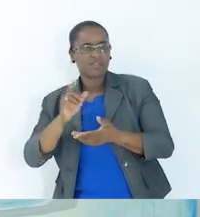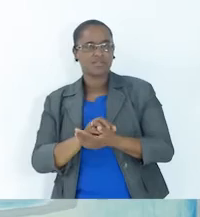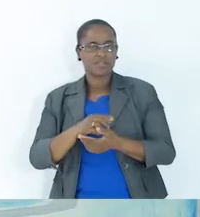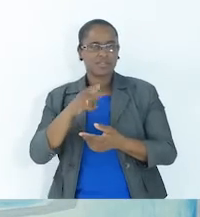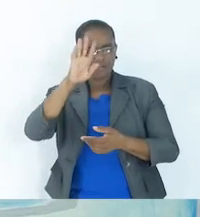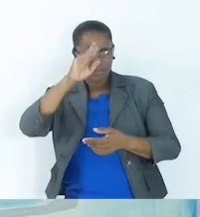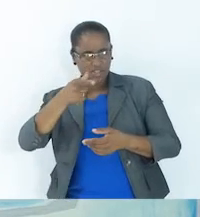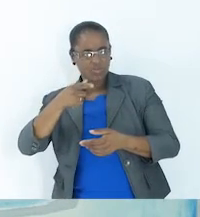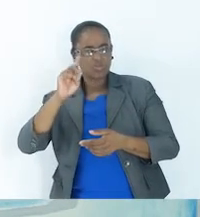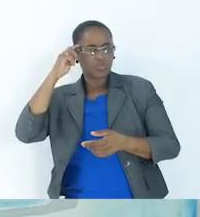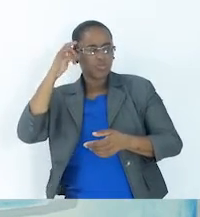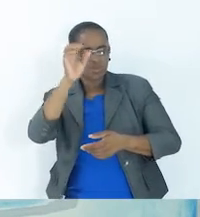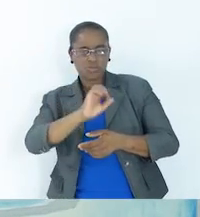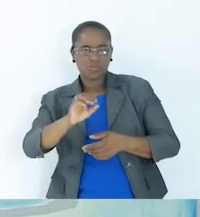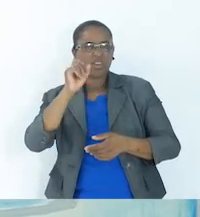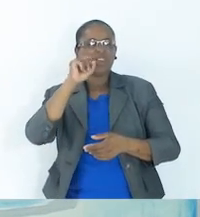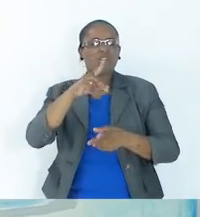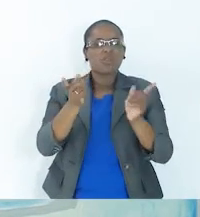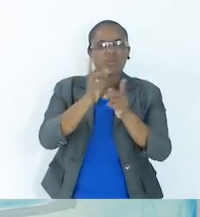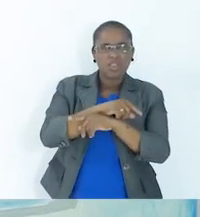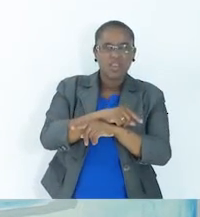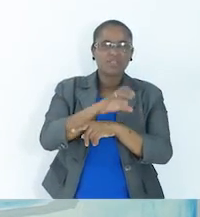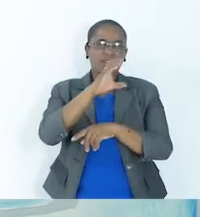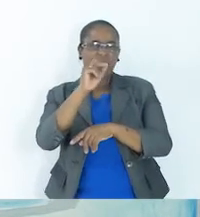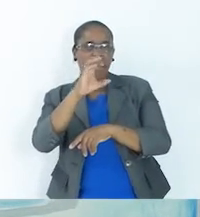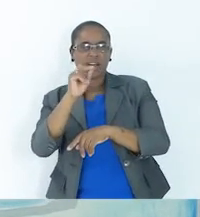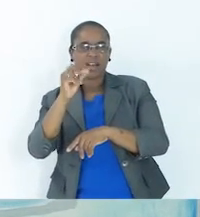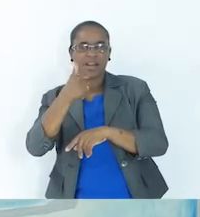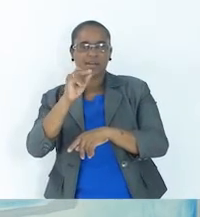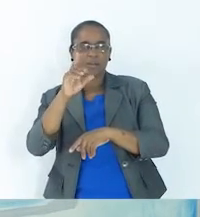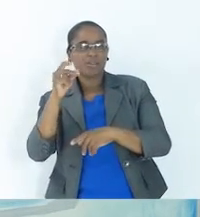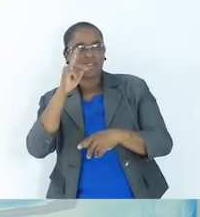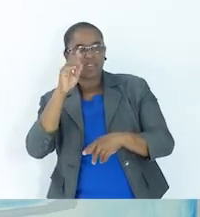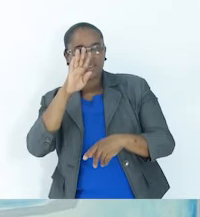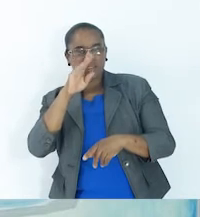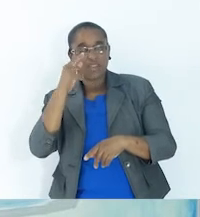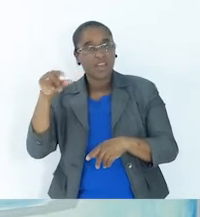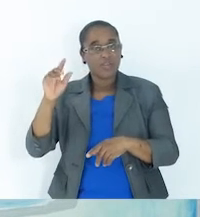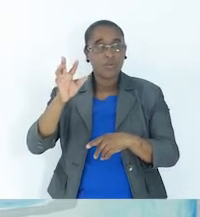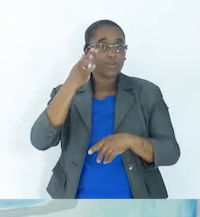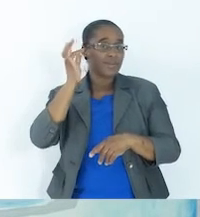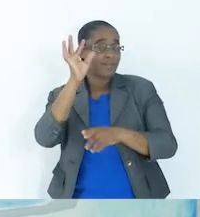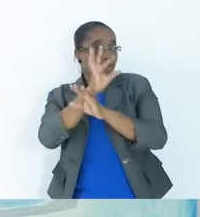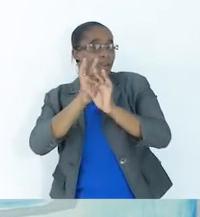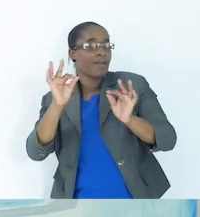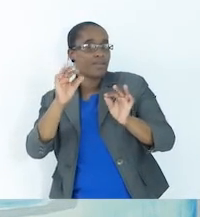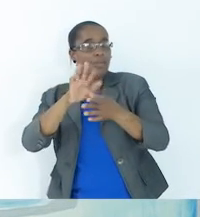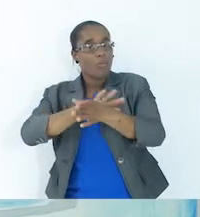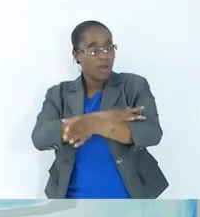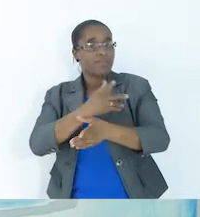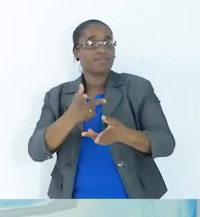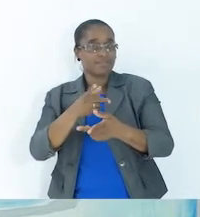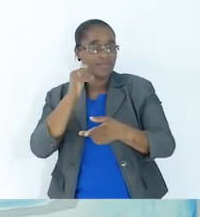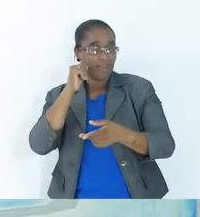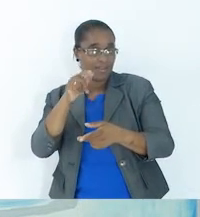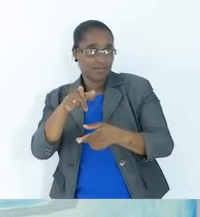Barbosa? Se ele é um excelente poeta, se ele foi um excelente poeta. Pois é, isso é grave. O que é que nós temos aqui é